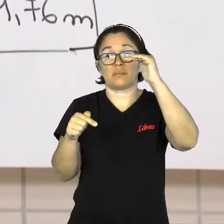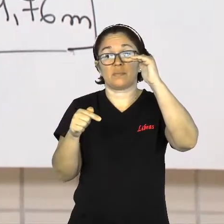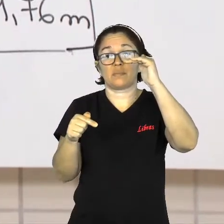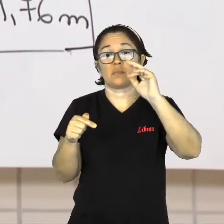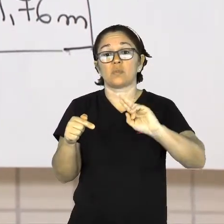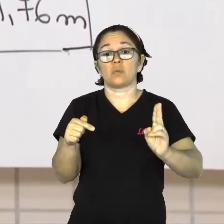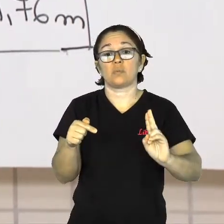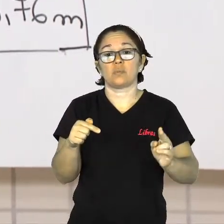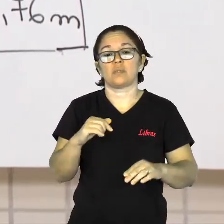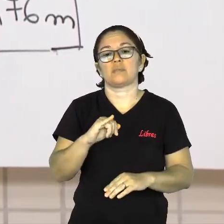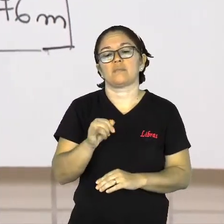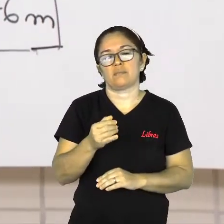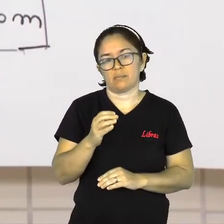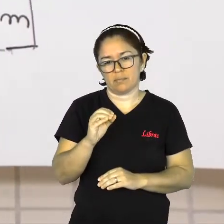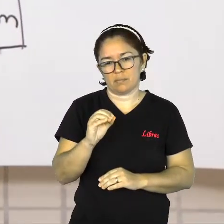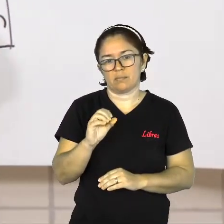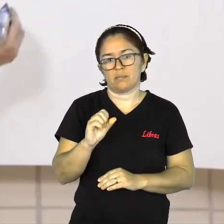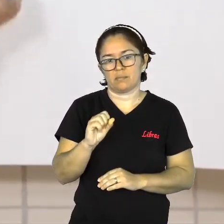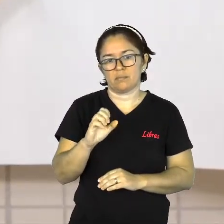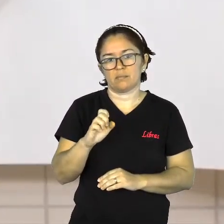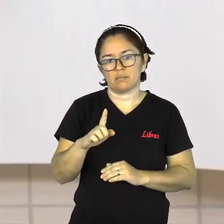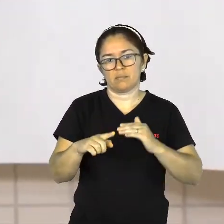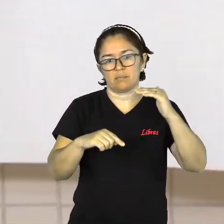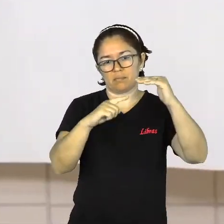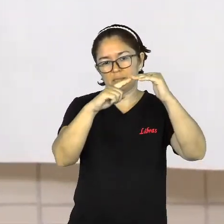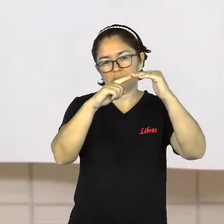é, então, turma? O José.